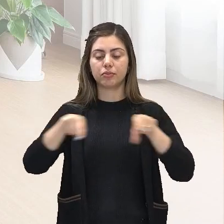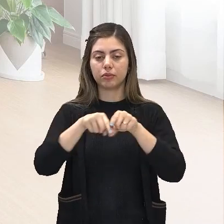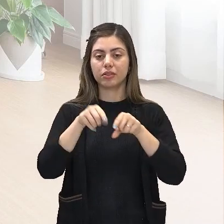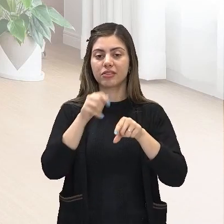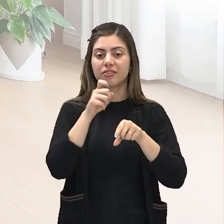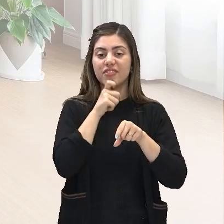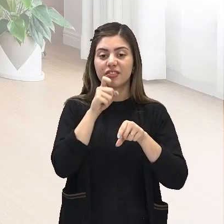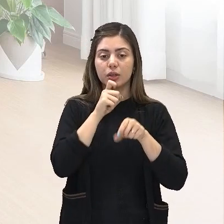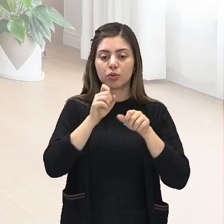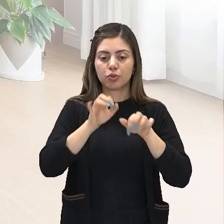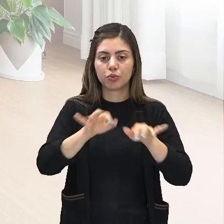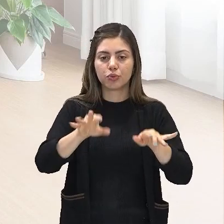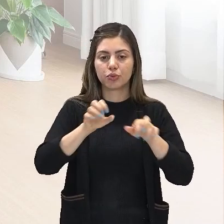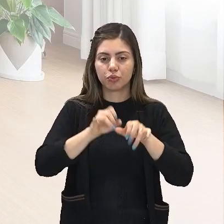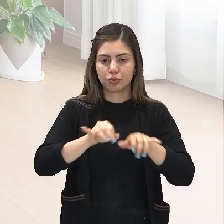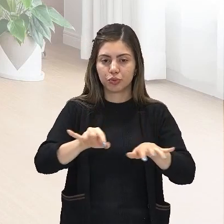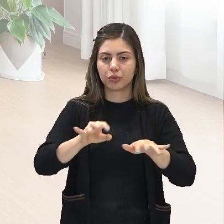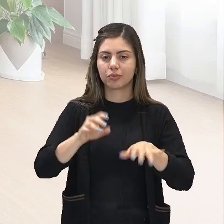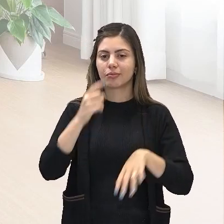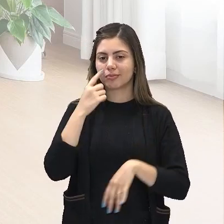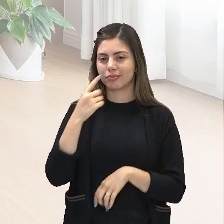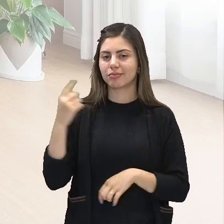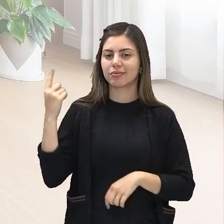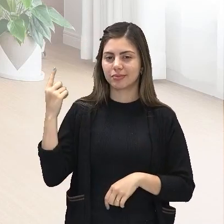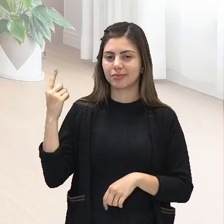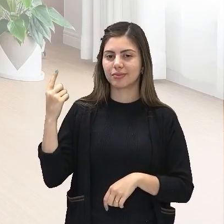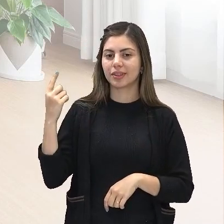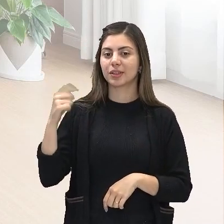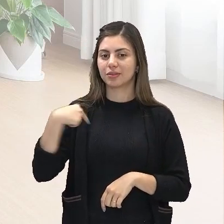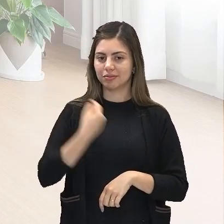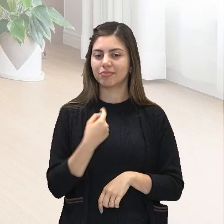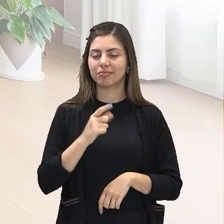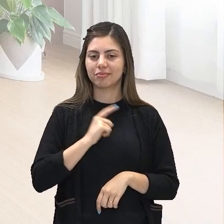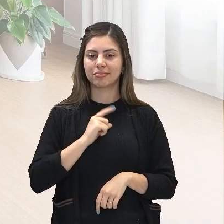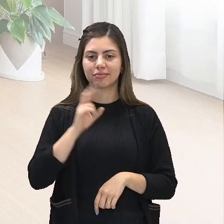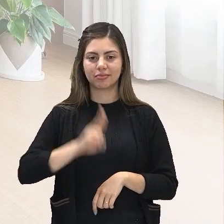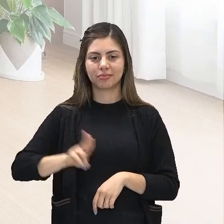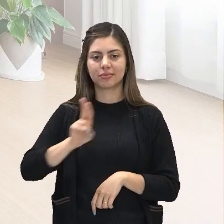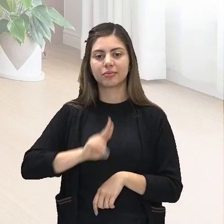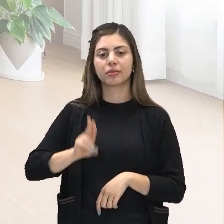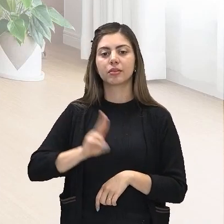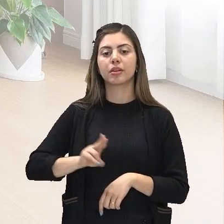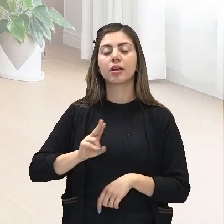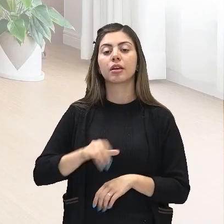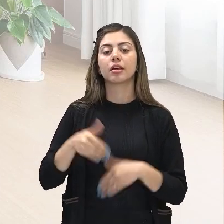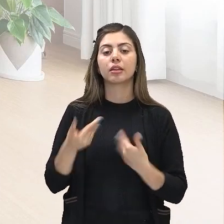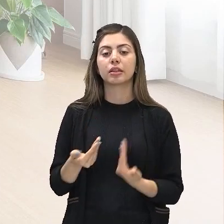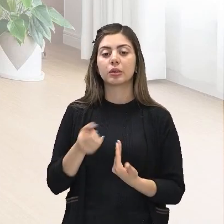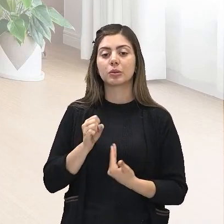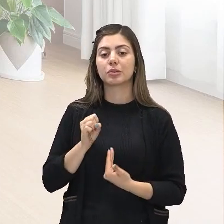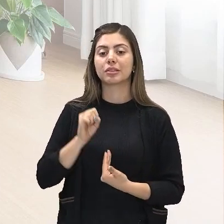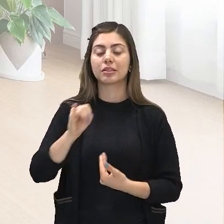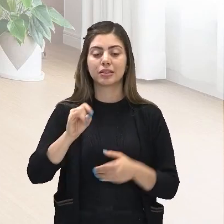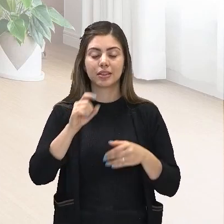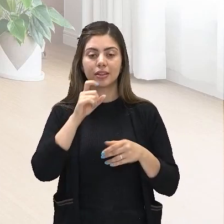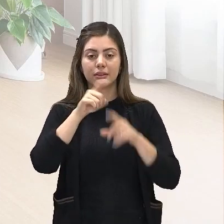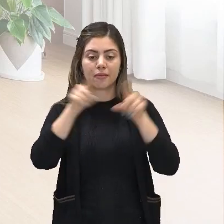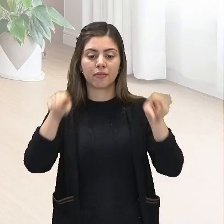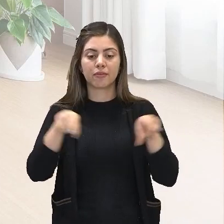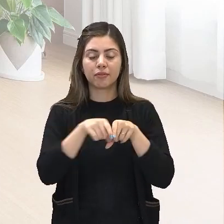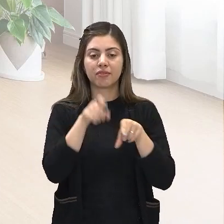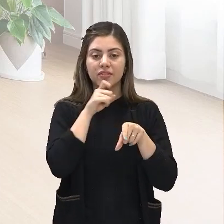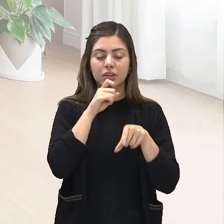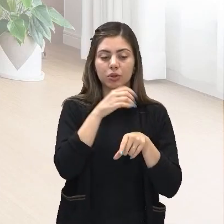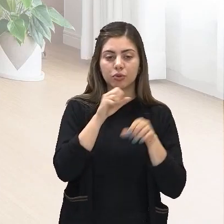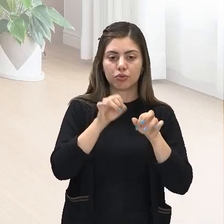aí, ele está ligado. A gente está vendo ali no display dele, tem um númerozinho aparecendo. E aí, se tiver o ar-condicionado ligado, já não tem mais necessidade de usar